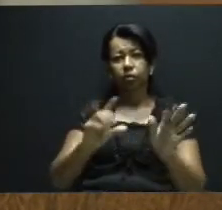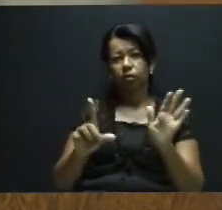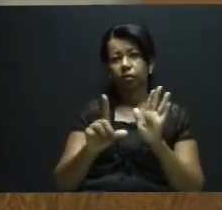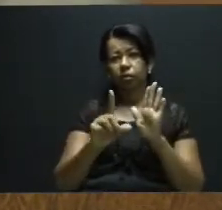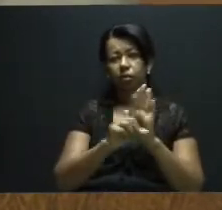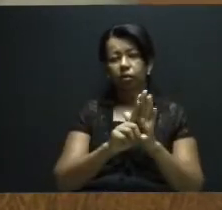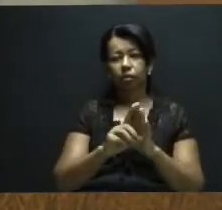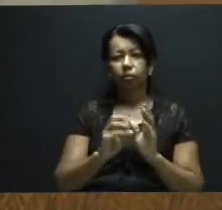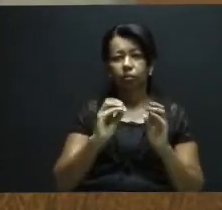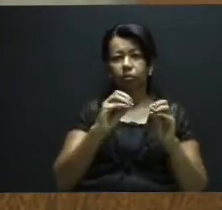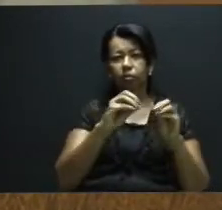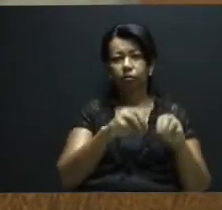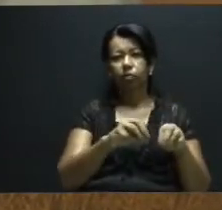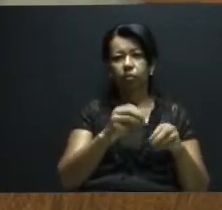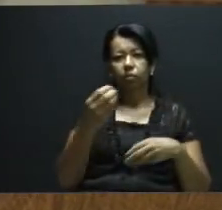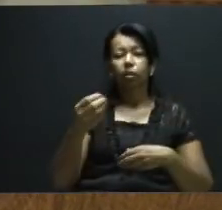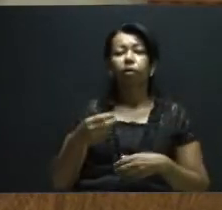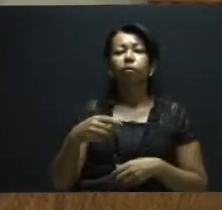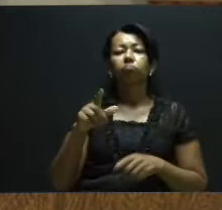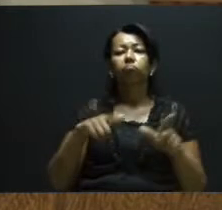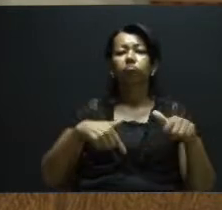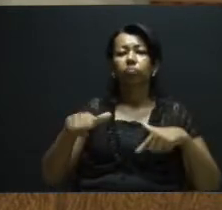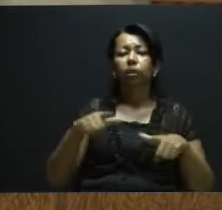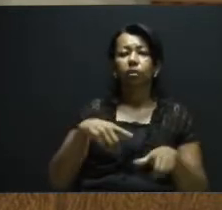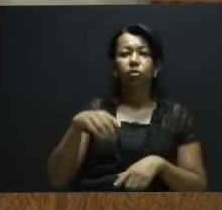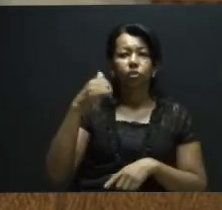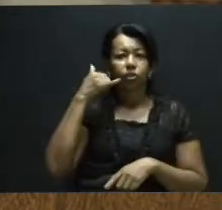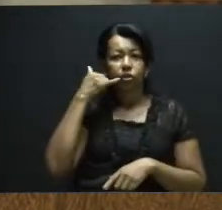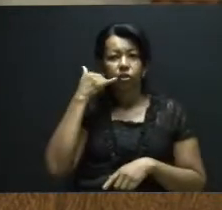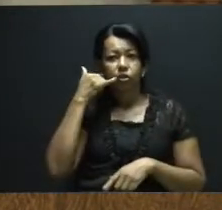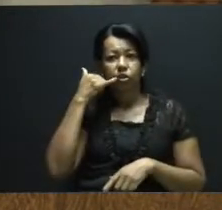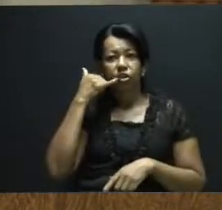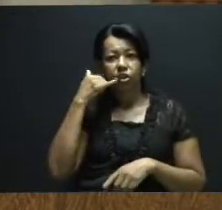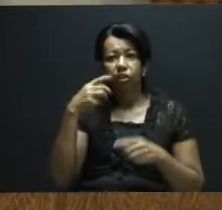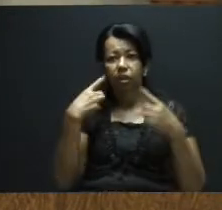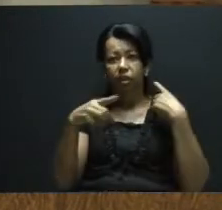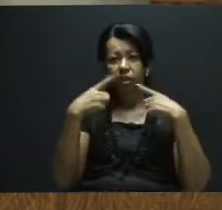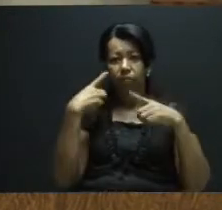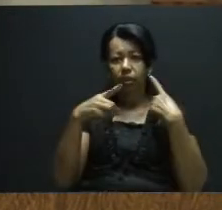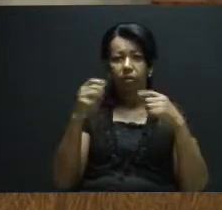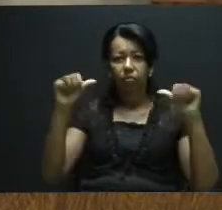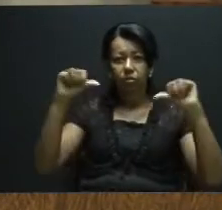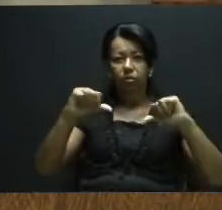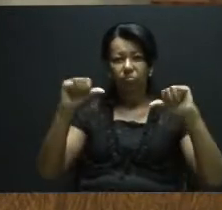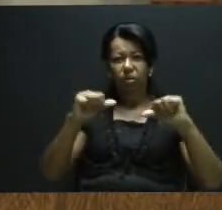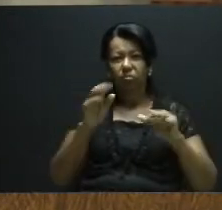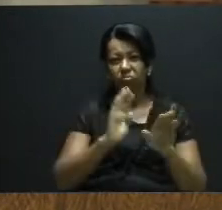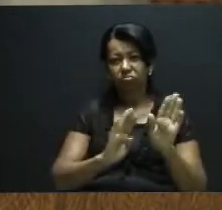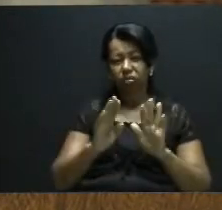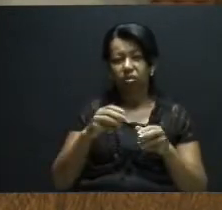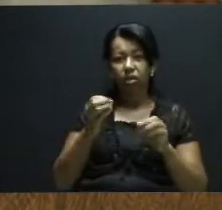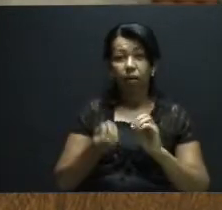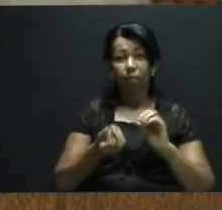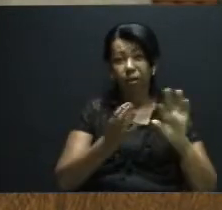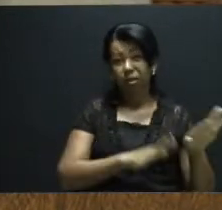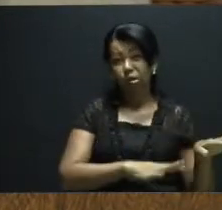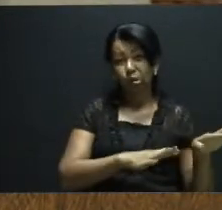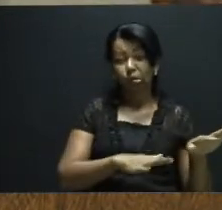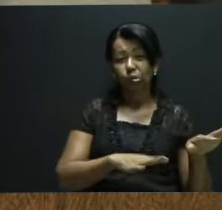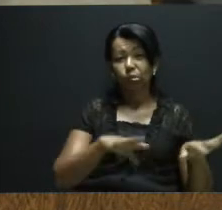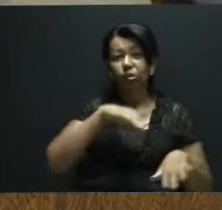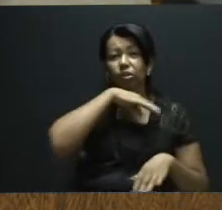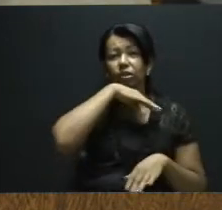que institui o serviço de disque denúncia de maus tratos e abandono de animais no âmbito do município